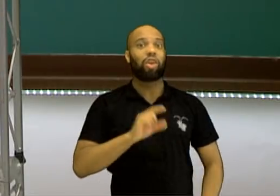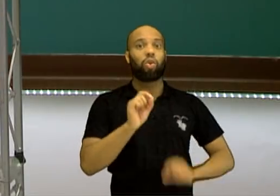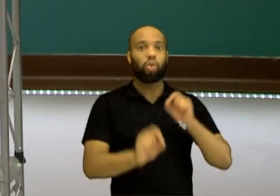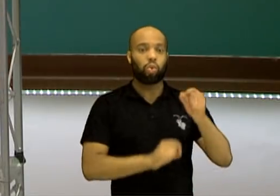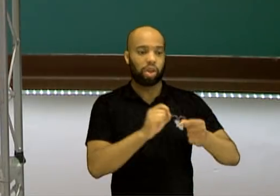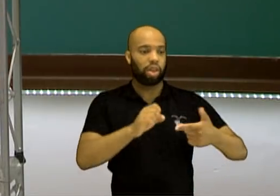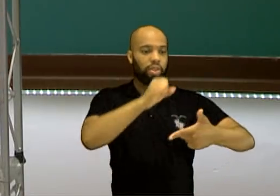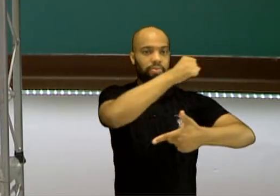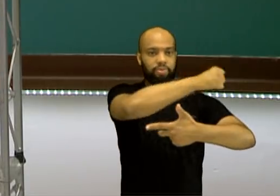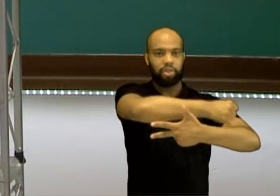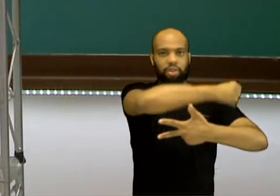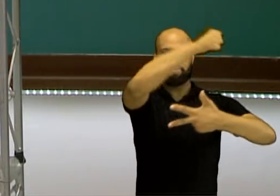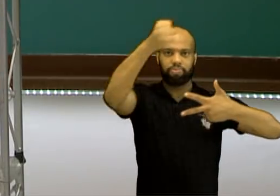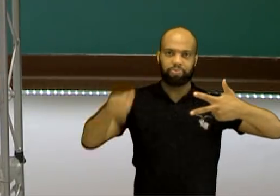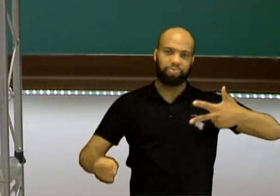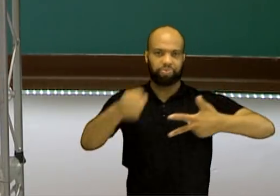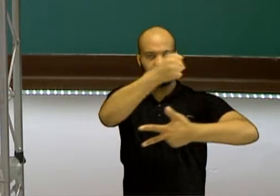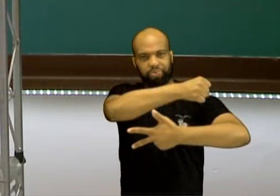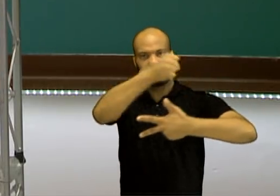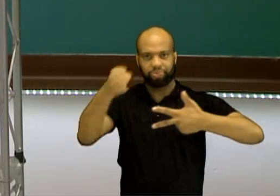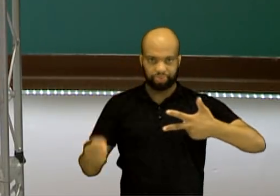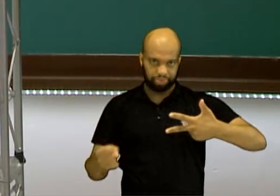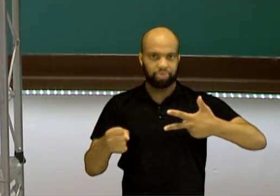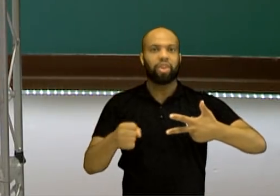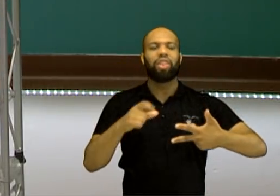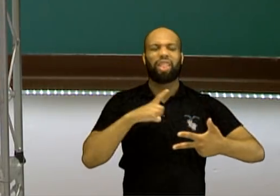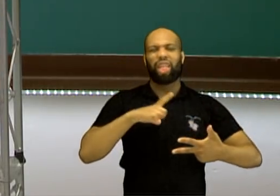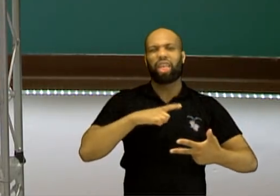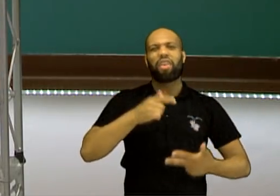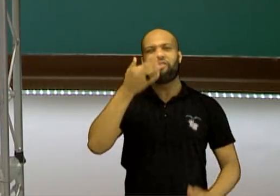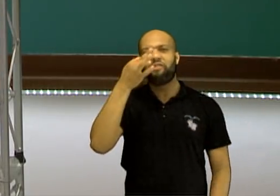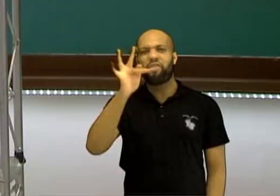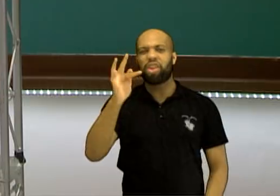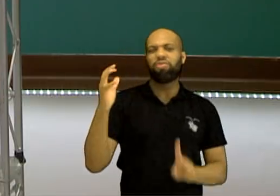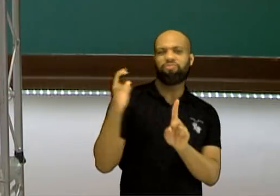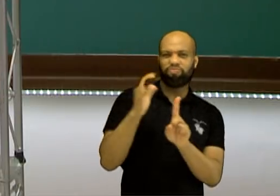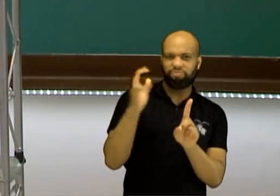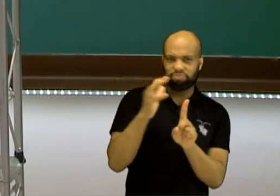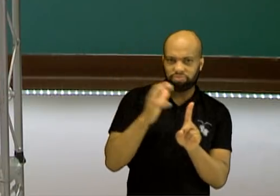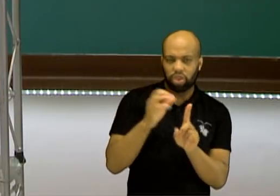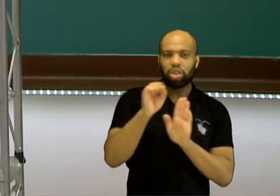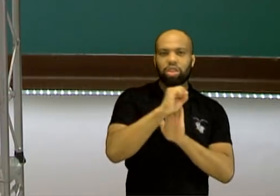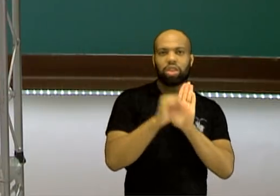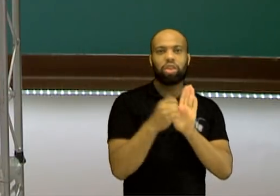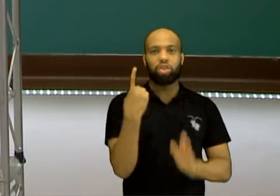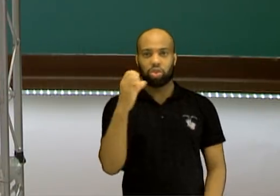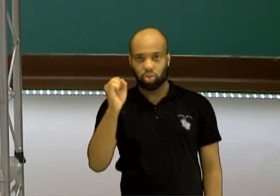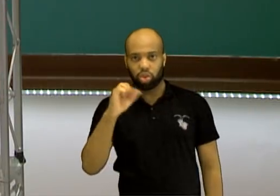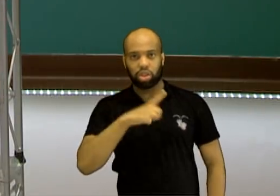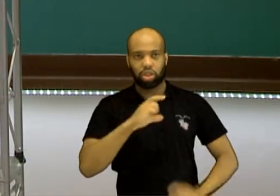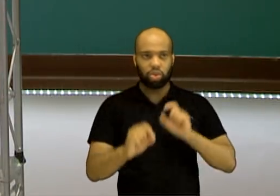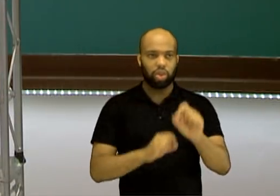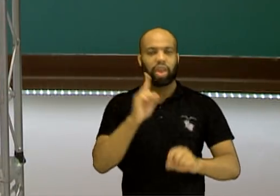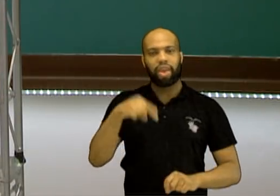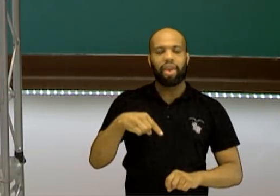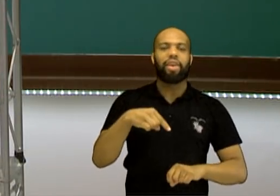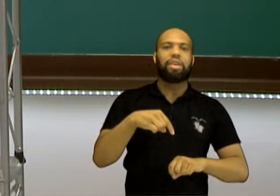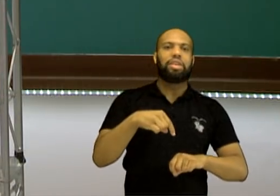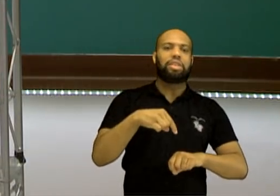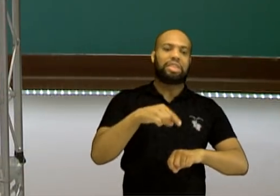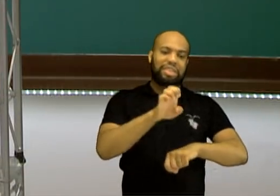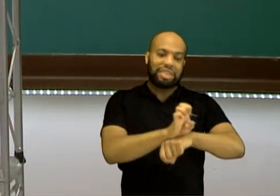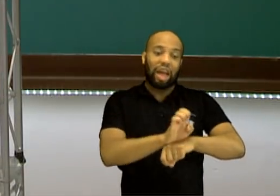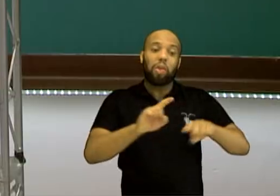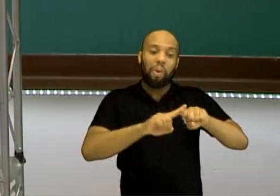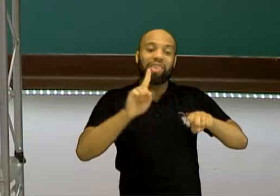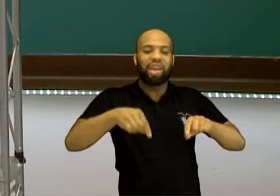do Estado-nação, né, conquistado lá pela França no século XVIII, com a queda do absolutismo. Nós temos os Estados-nação regidos por